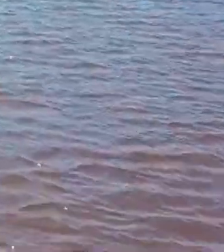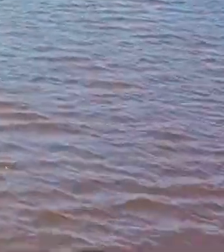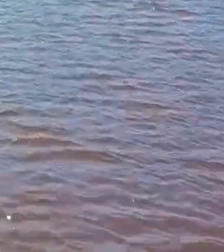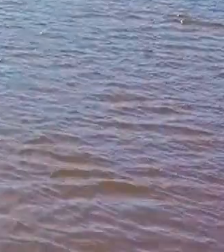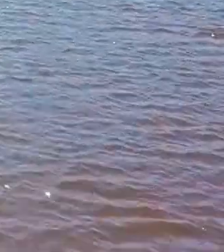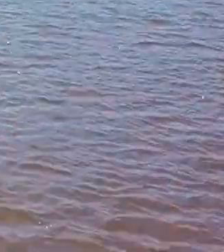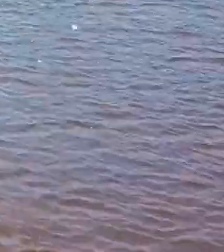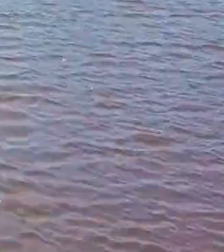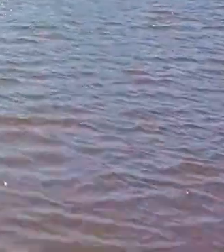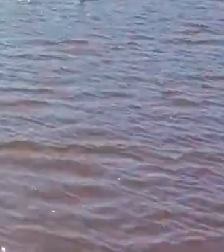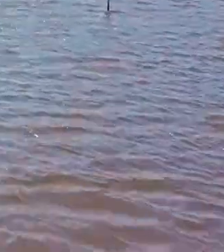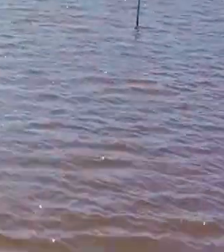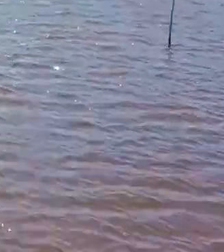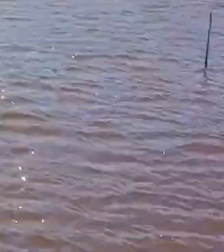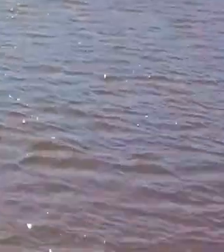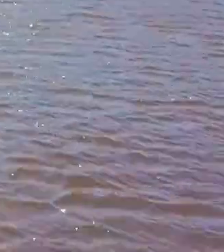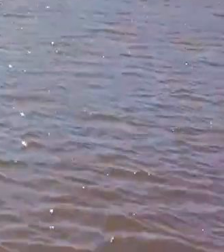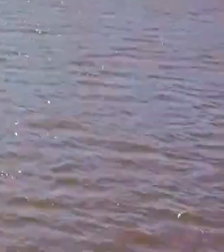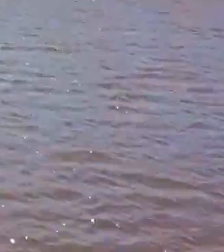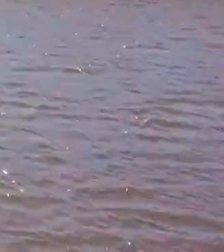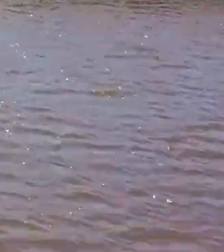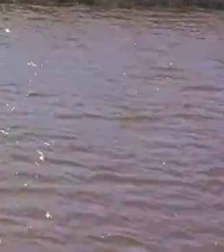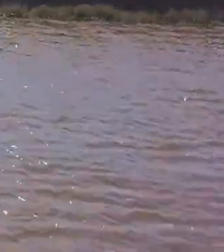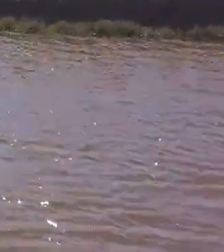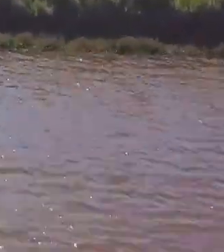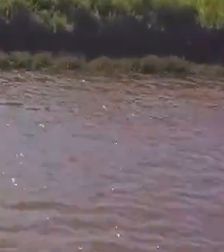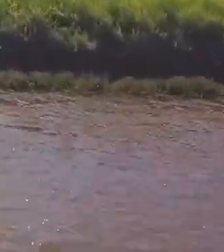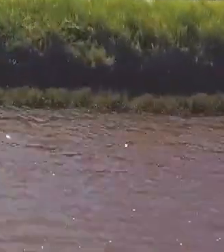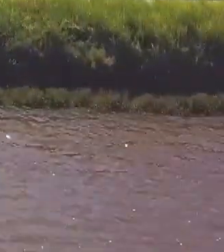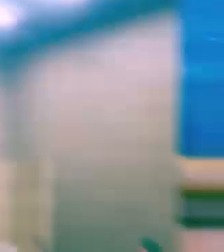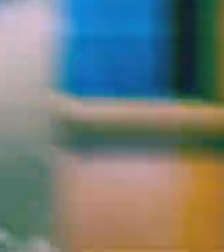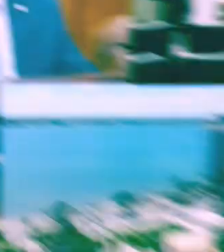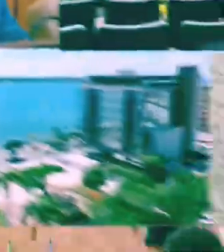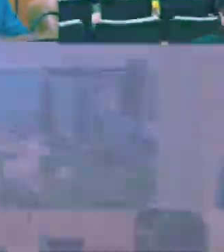empreender. Assembleia Legislativa de Sergipe.